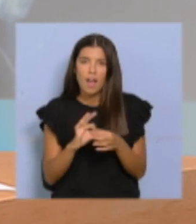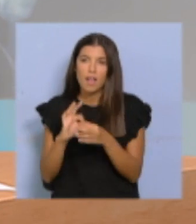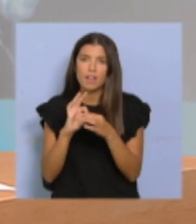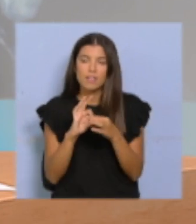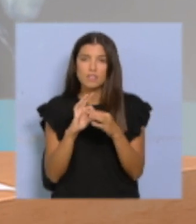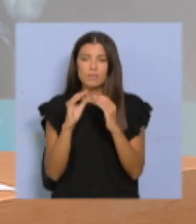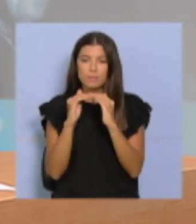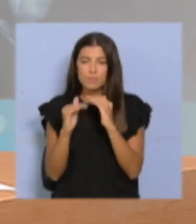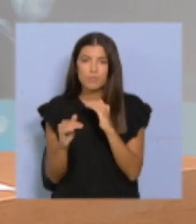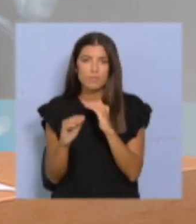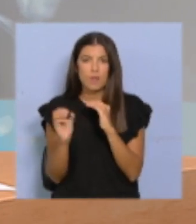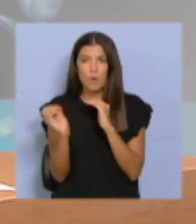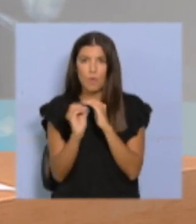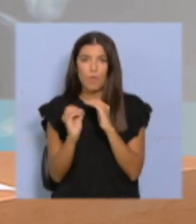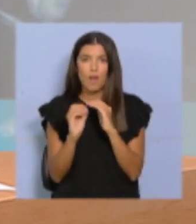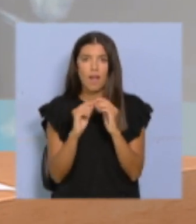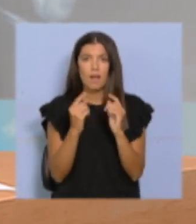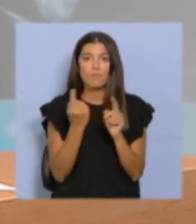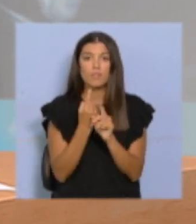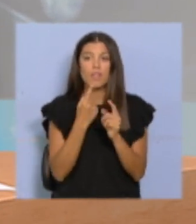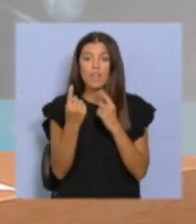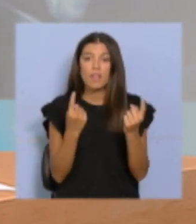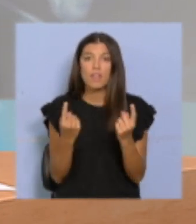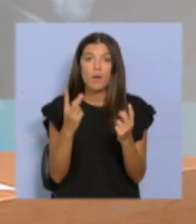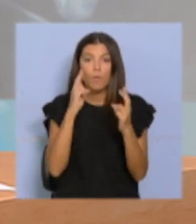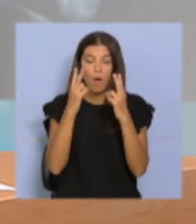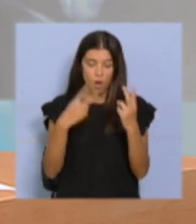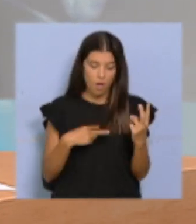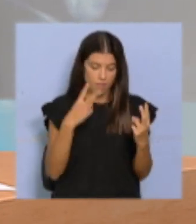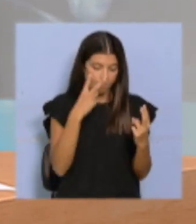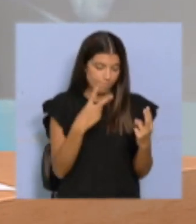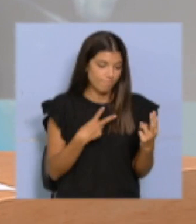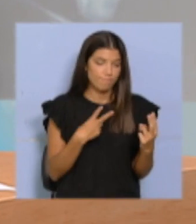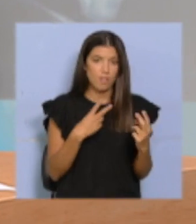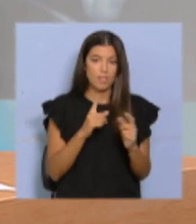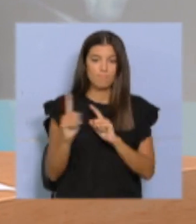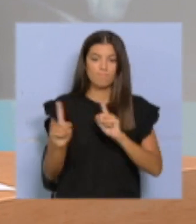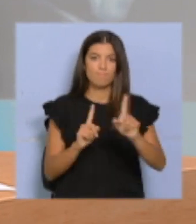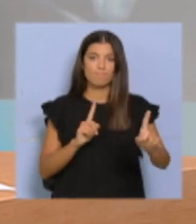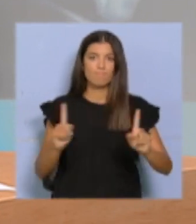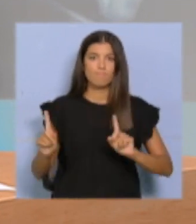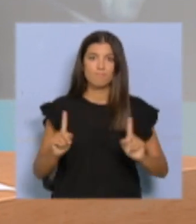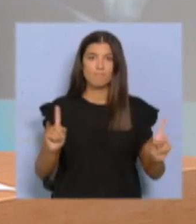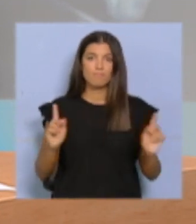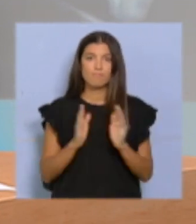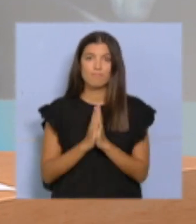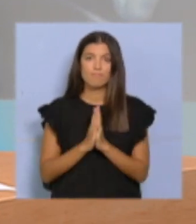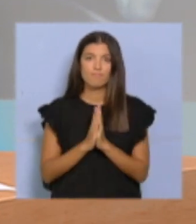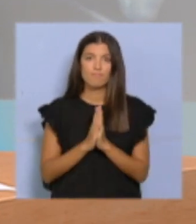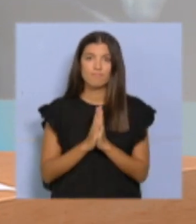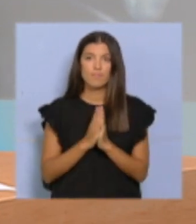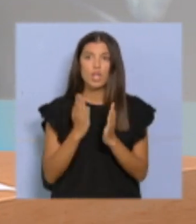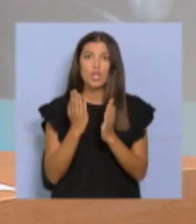simplesmente, cada um está a olhar para as suas coisinhas, não é? Para aquelas linhas do orçamento que nos vão afetar